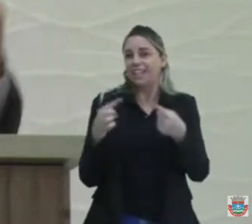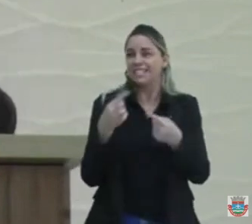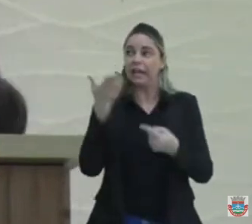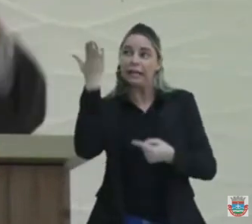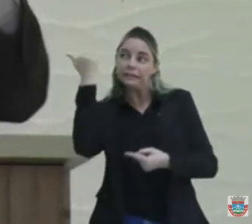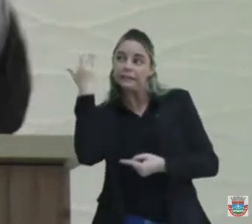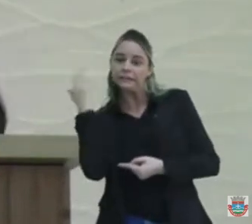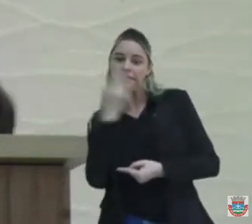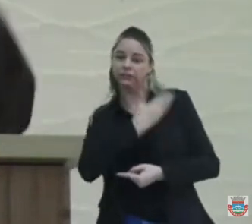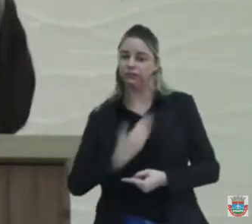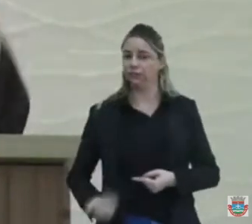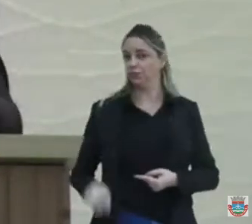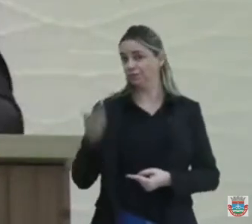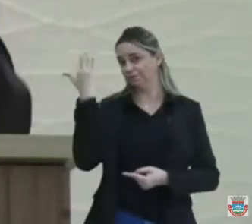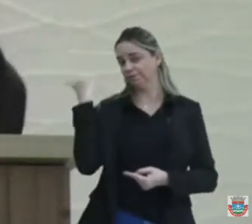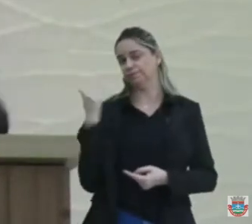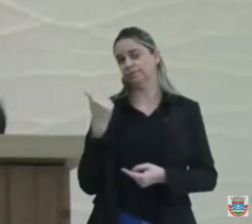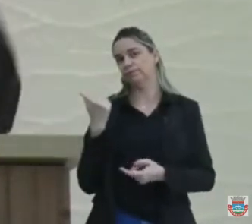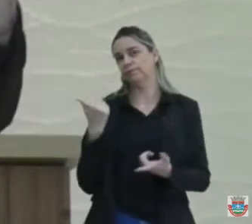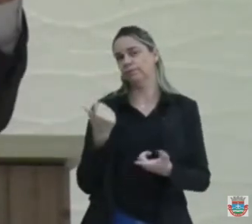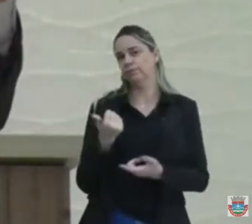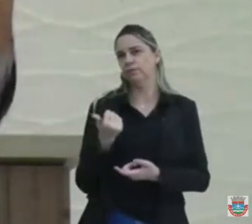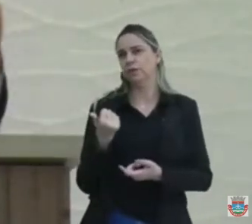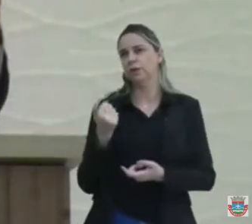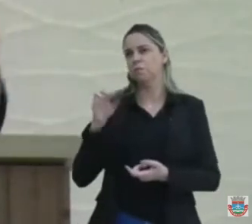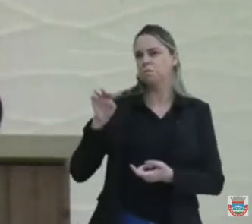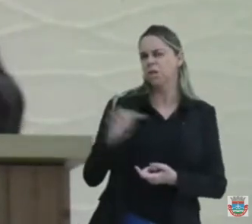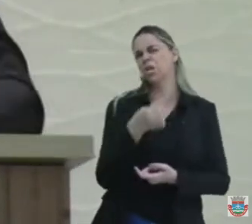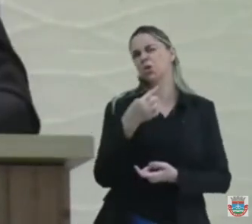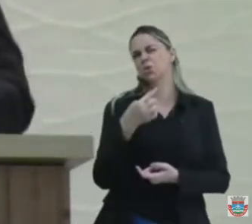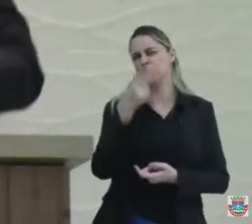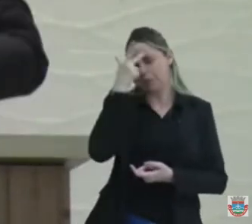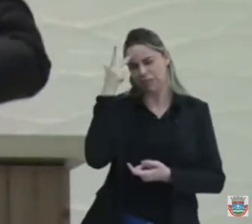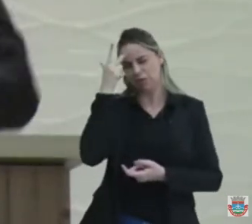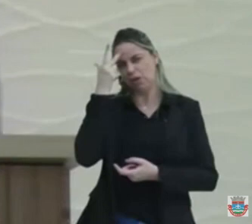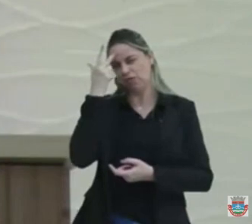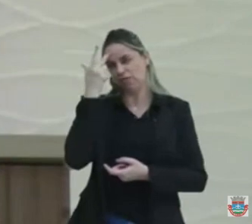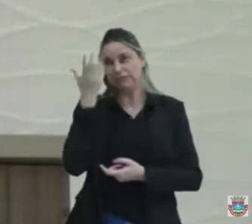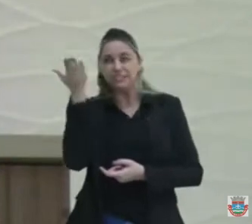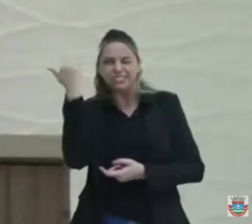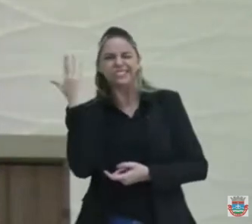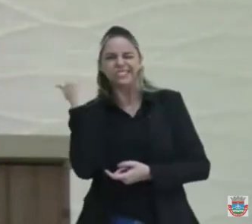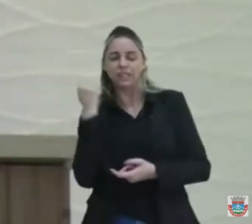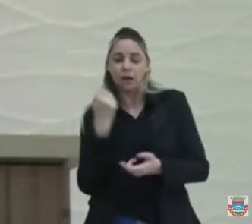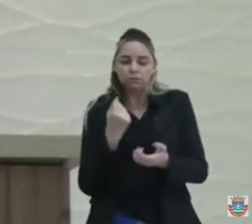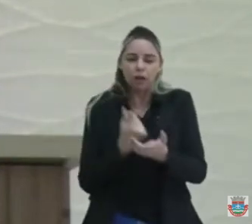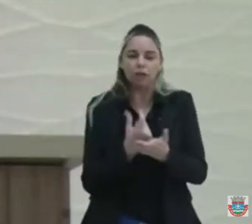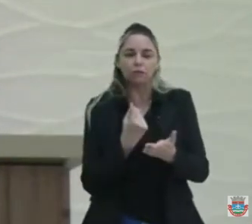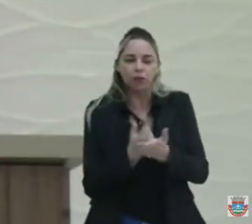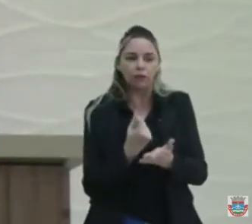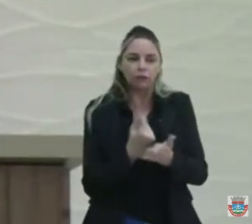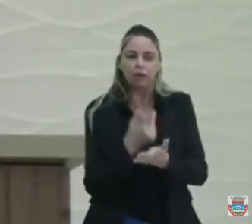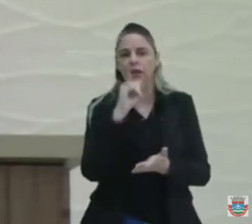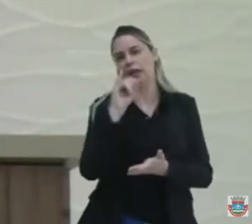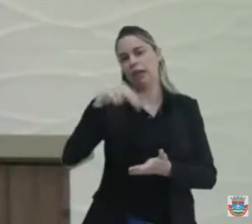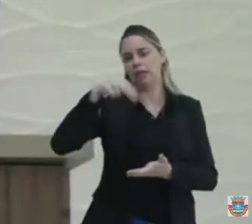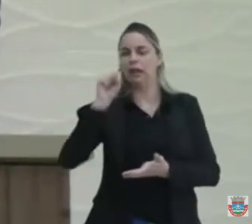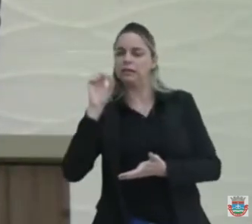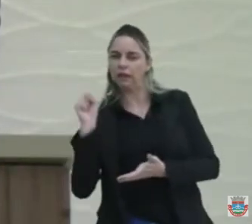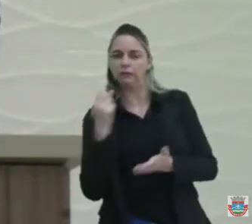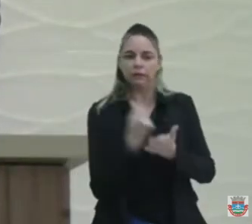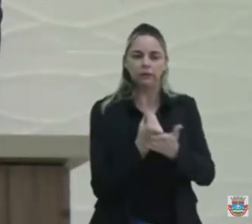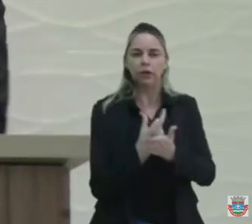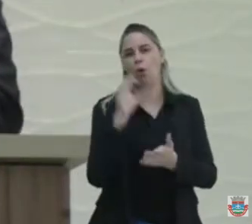deixou mais de 1.000 funcionários pagando INSS durante 8 anos e não fez o concurso